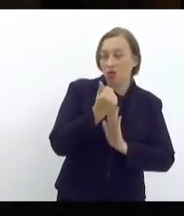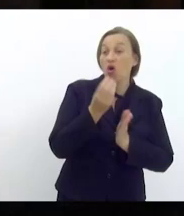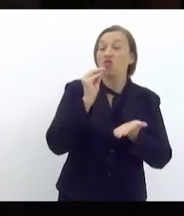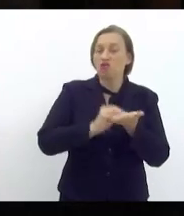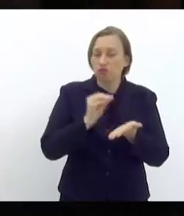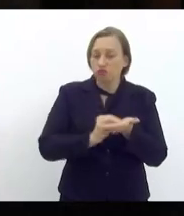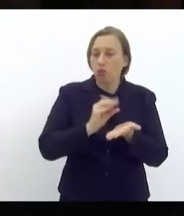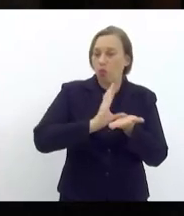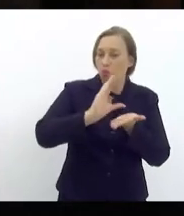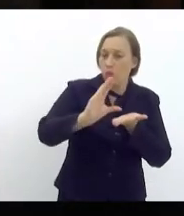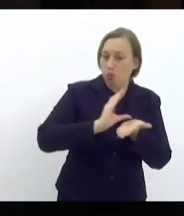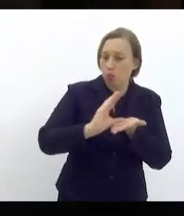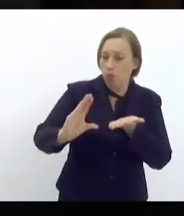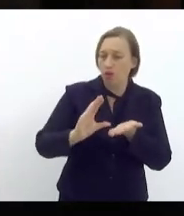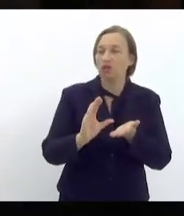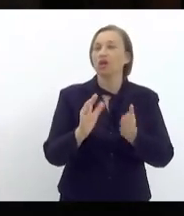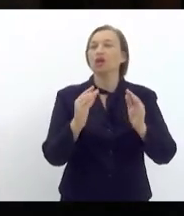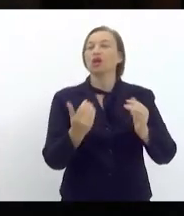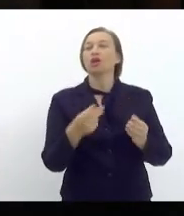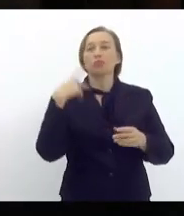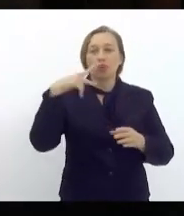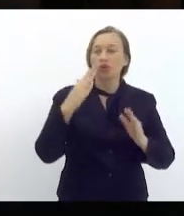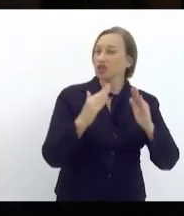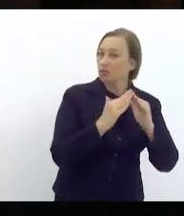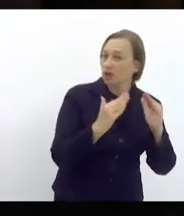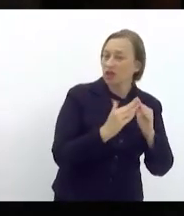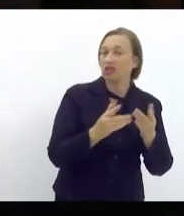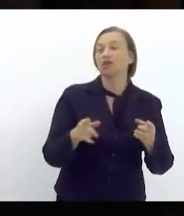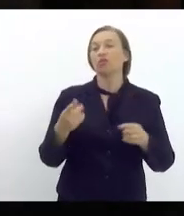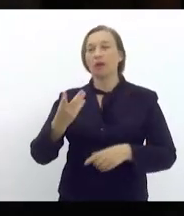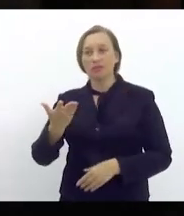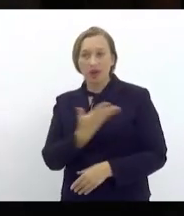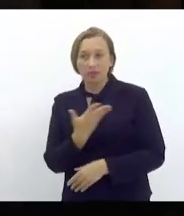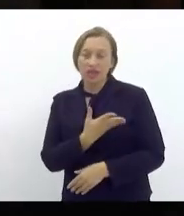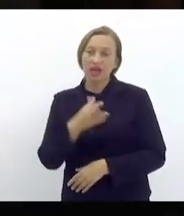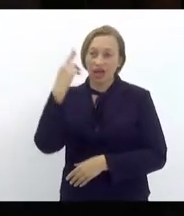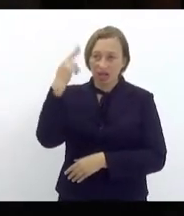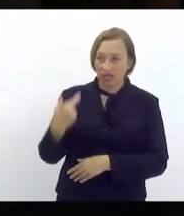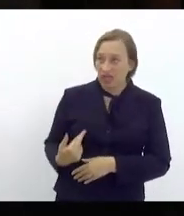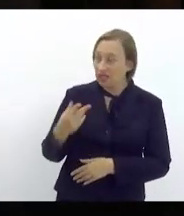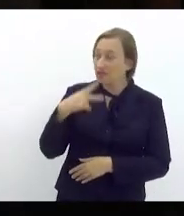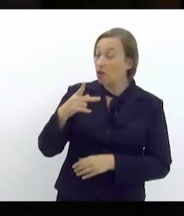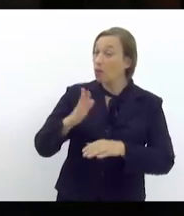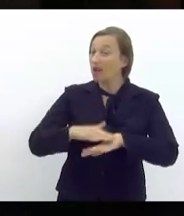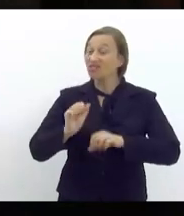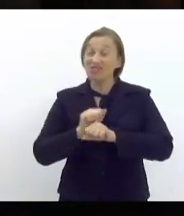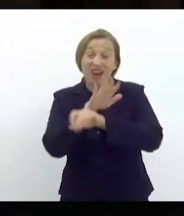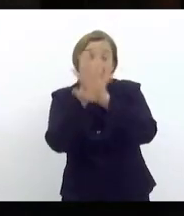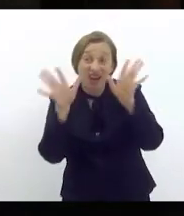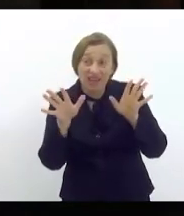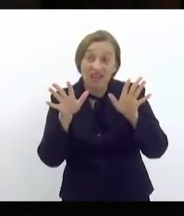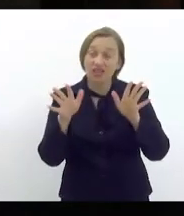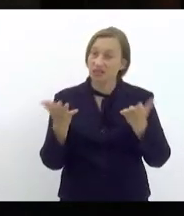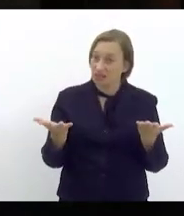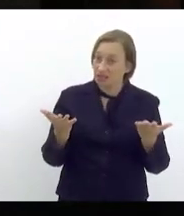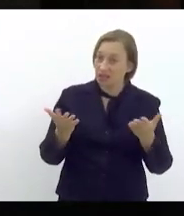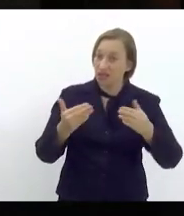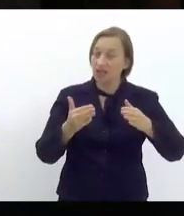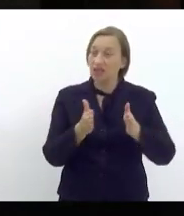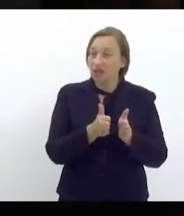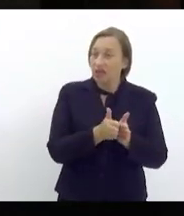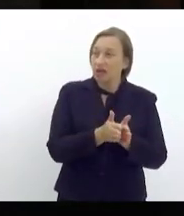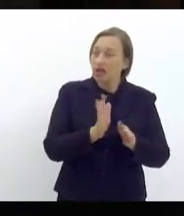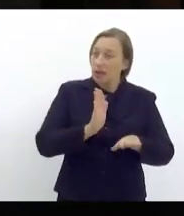mais investimento em política habitacional faltou como disse minha companheira Renata Souza mas transparência e a prorrogação do Super RJ